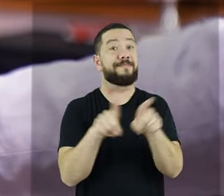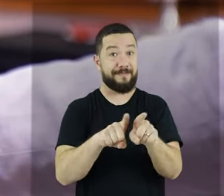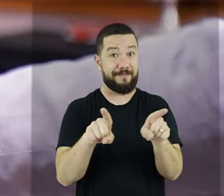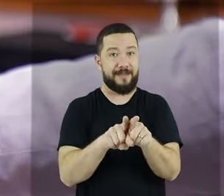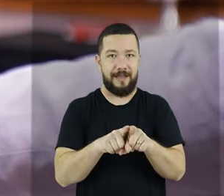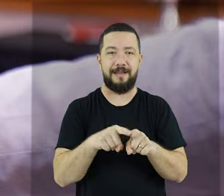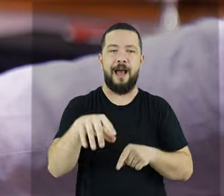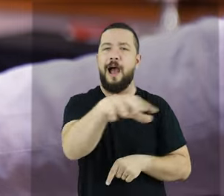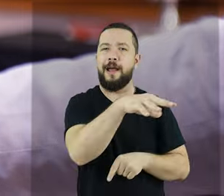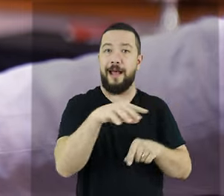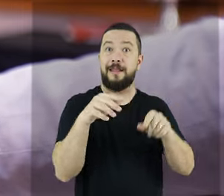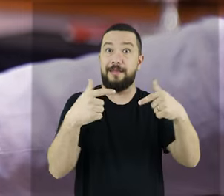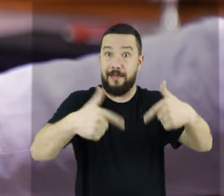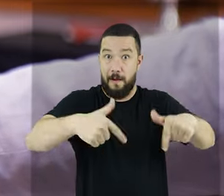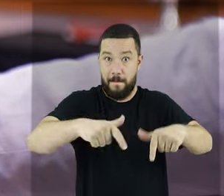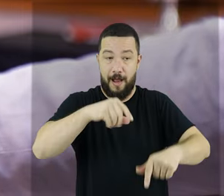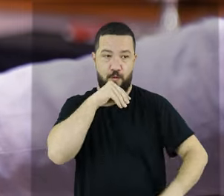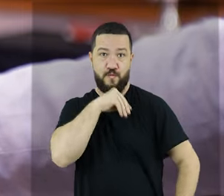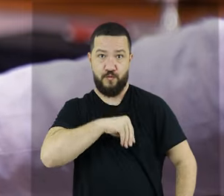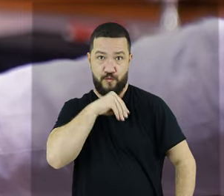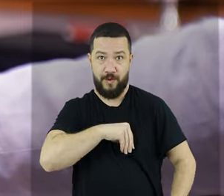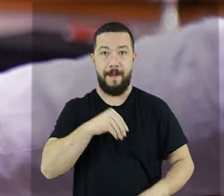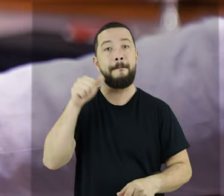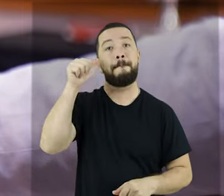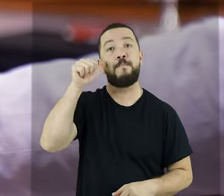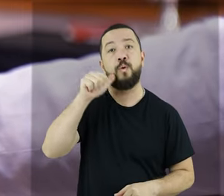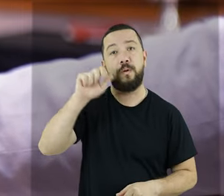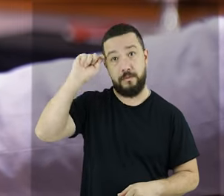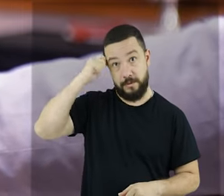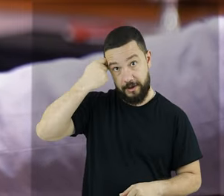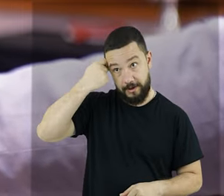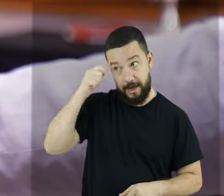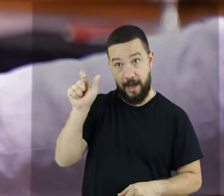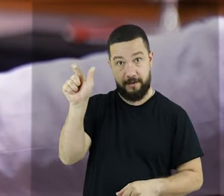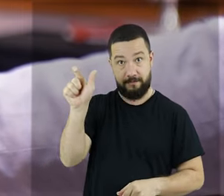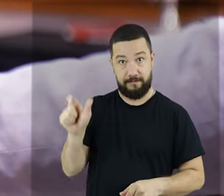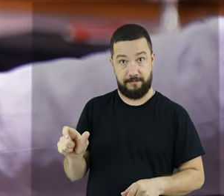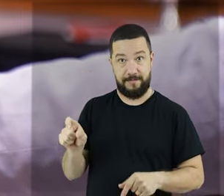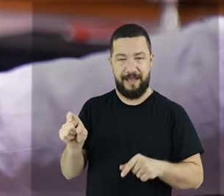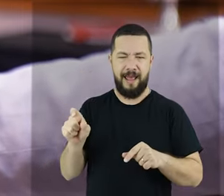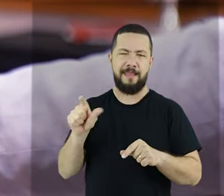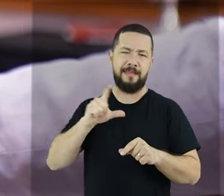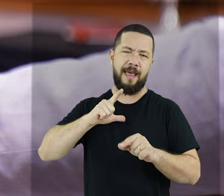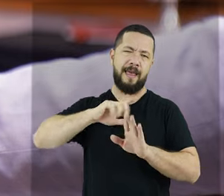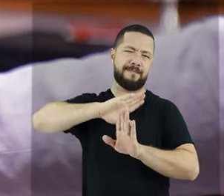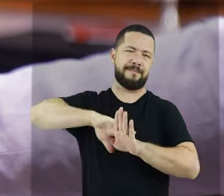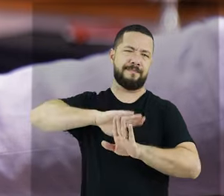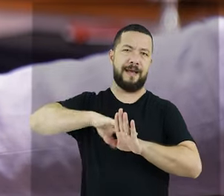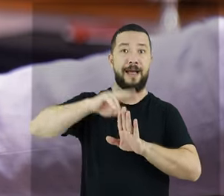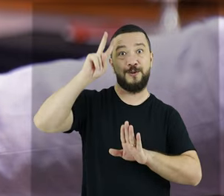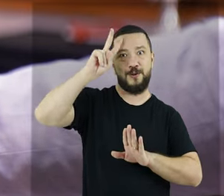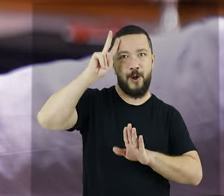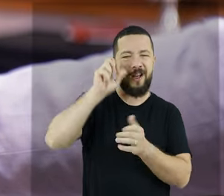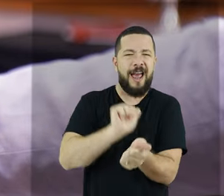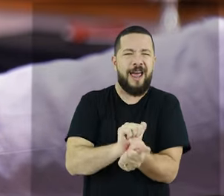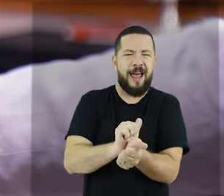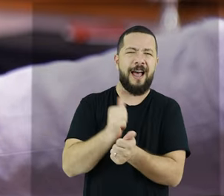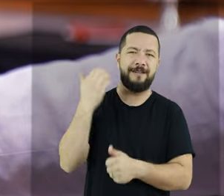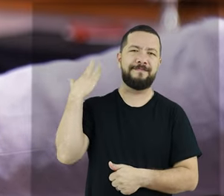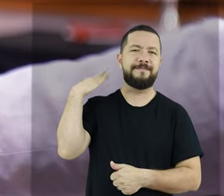dos trabalhos remunerados, a gente tem a questão de que mulheres negras, até por conta de toda a nossa história social de